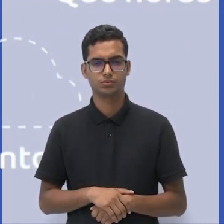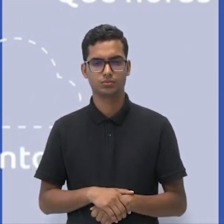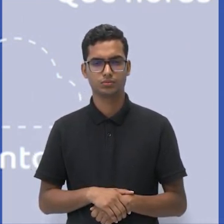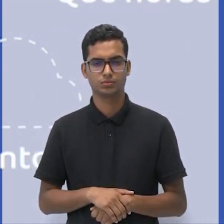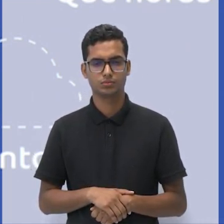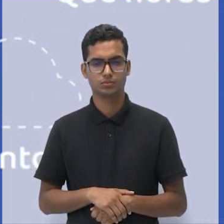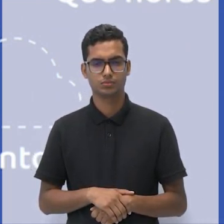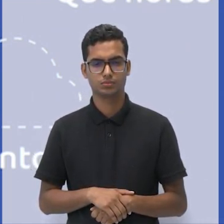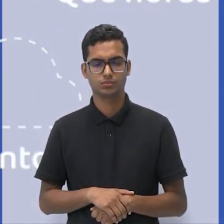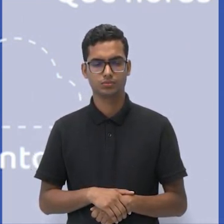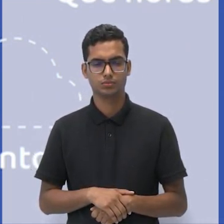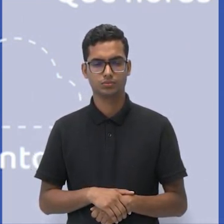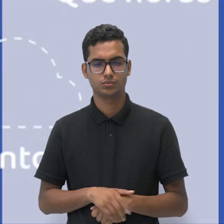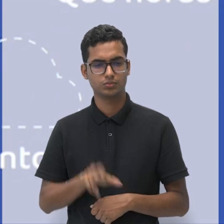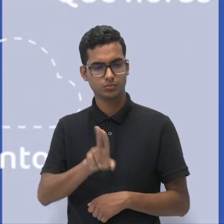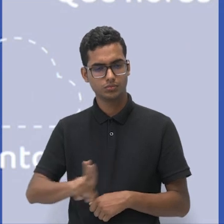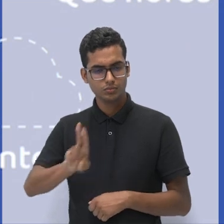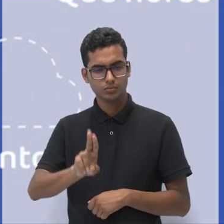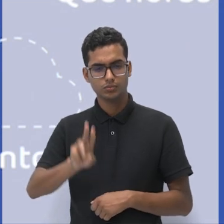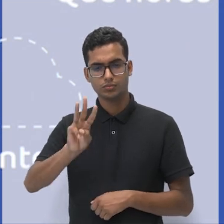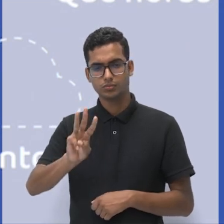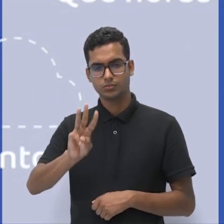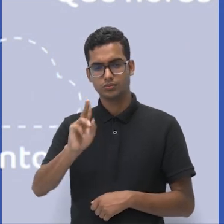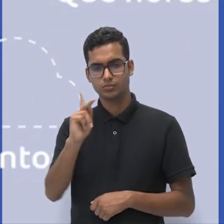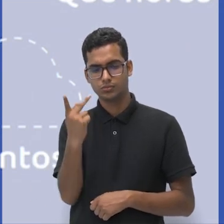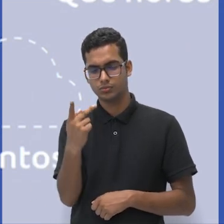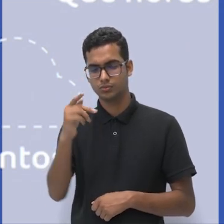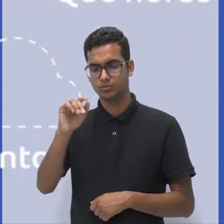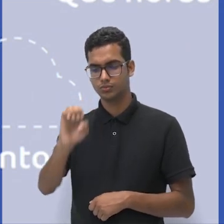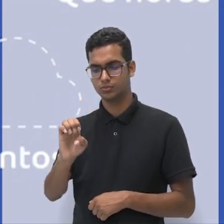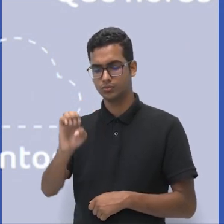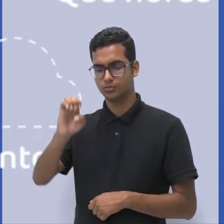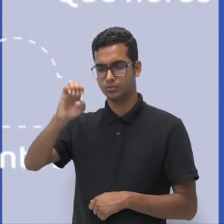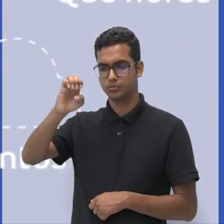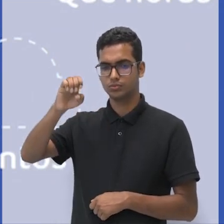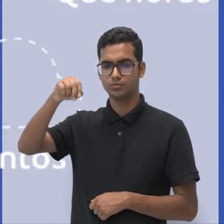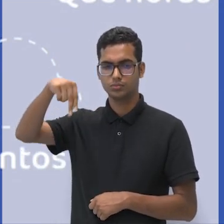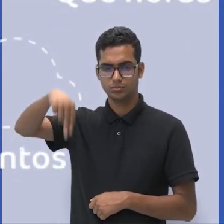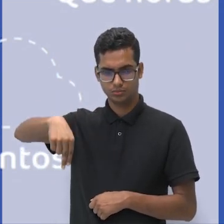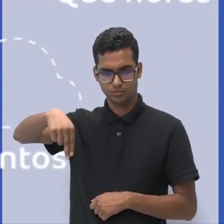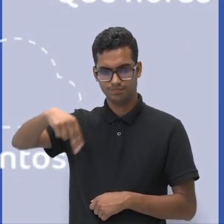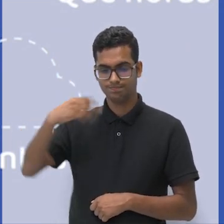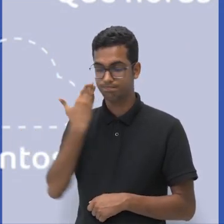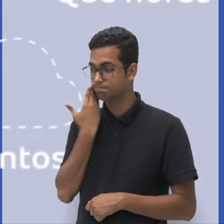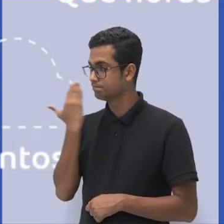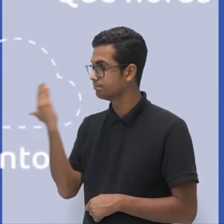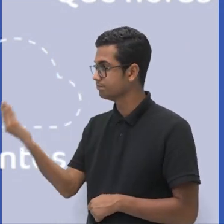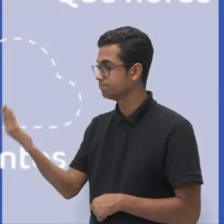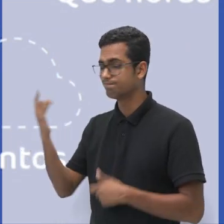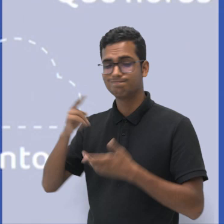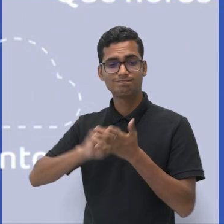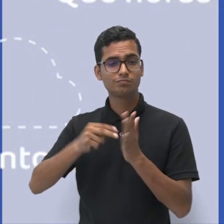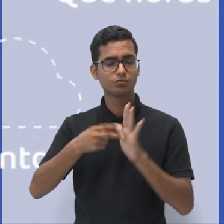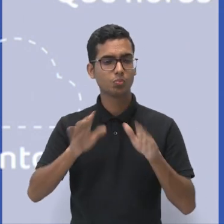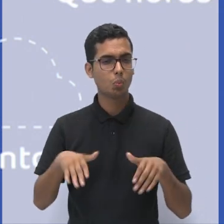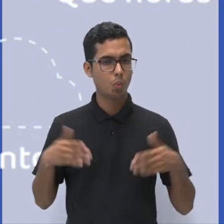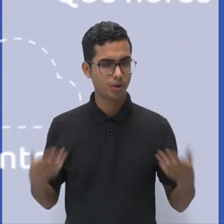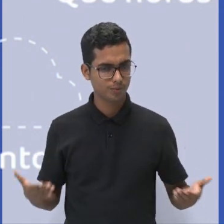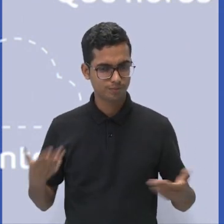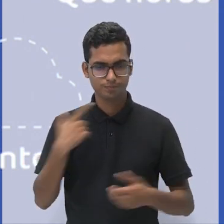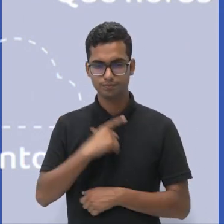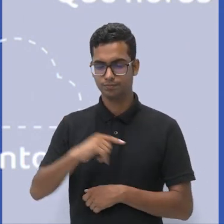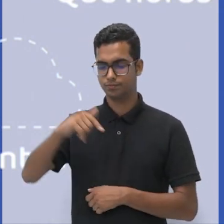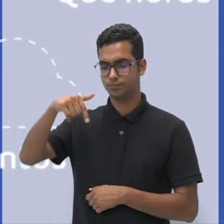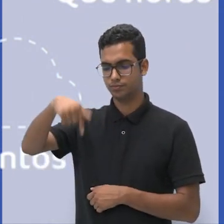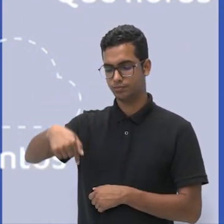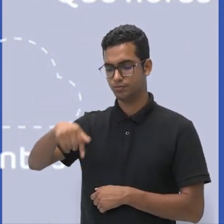o when, where, what, who, what time e agora when. When, tá?